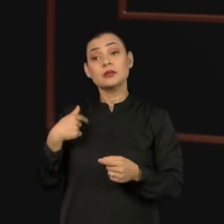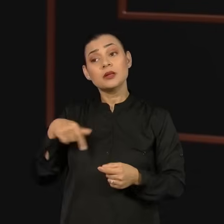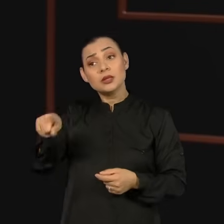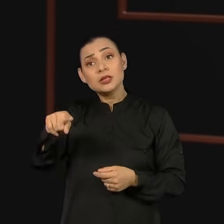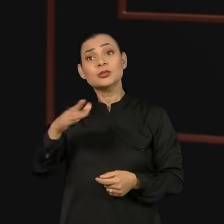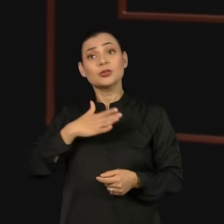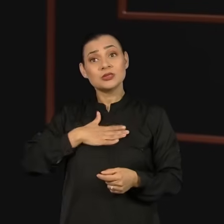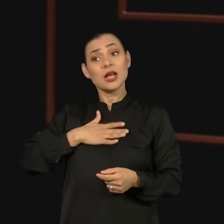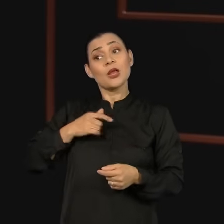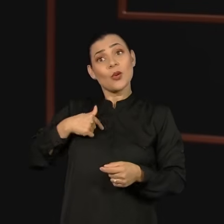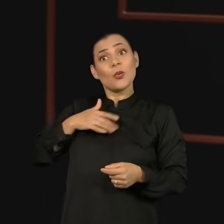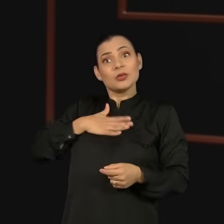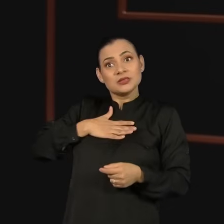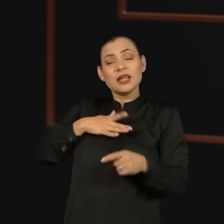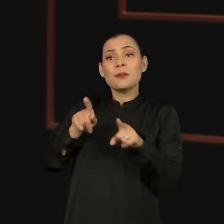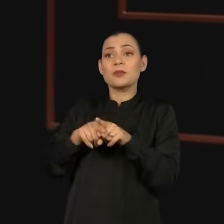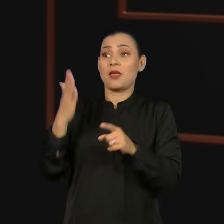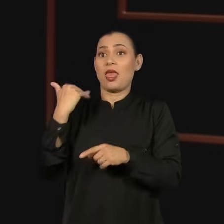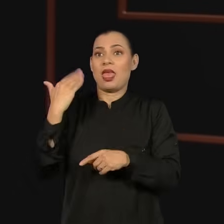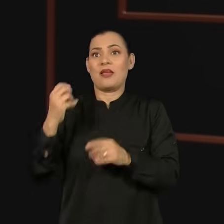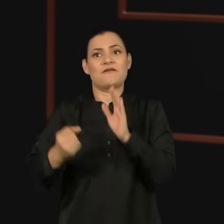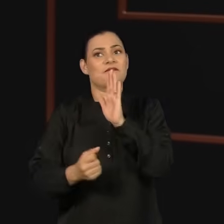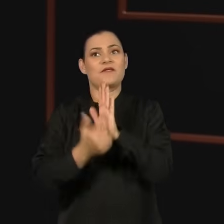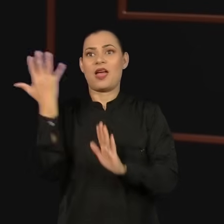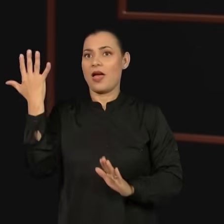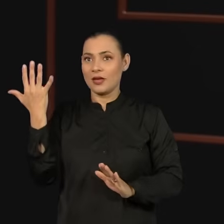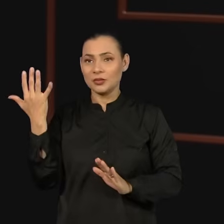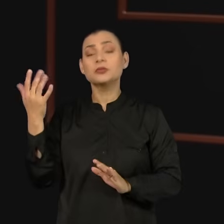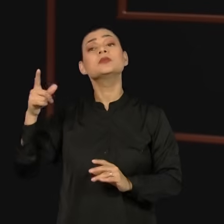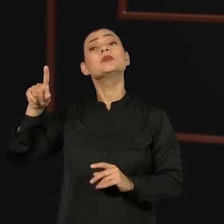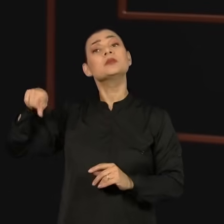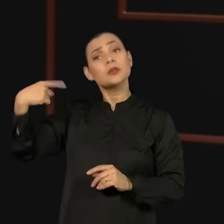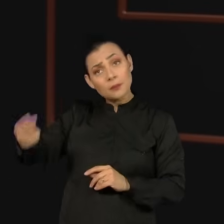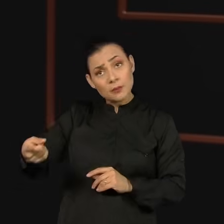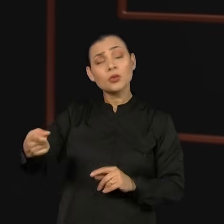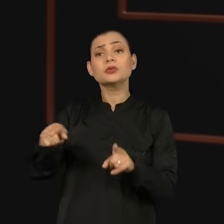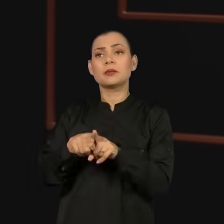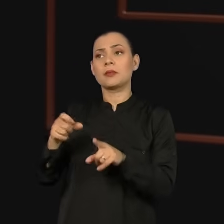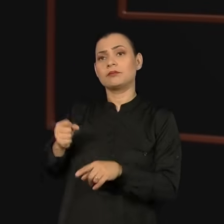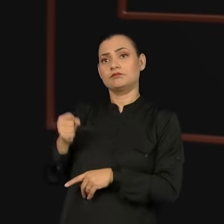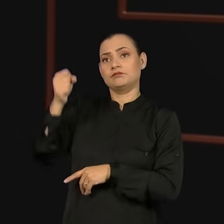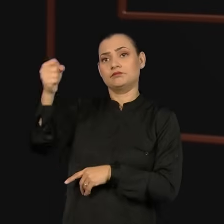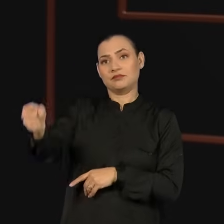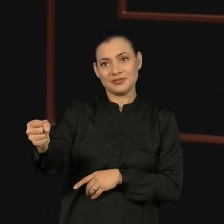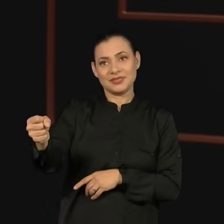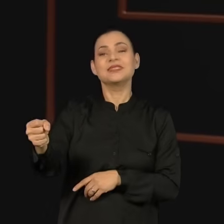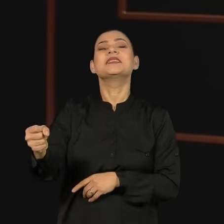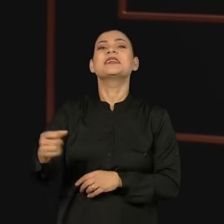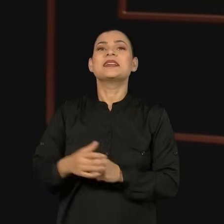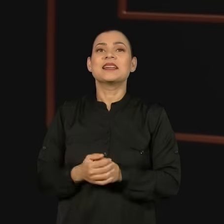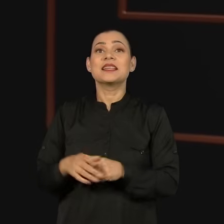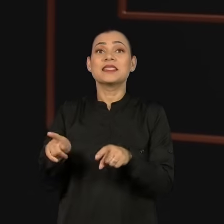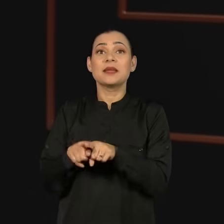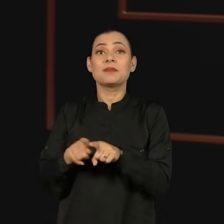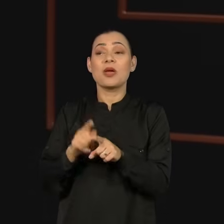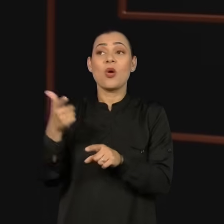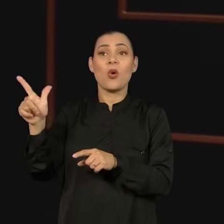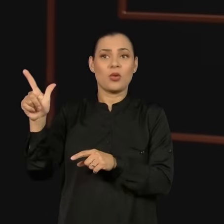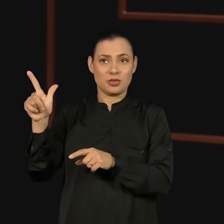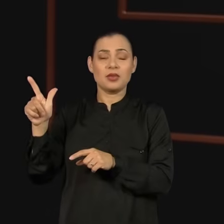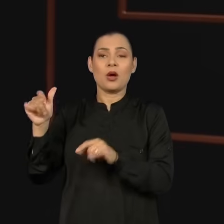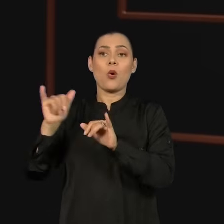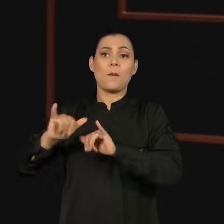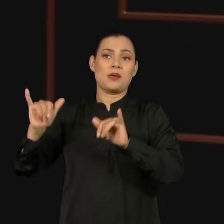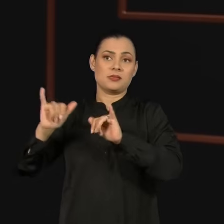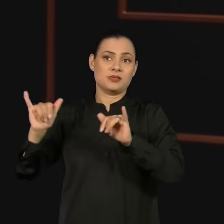então acabei fazendo vários. E depois também eu fui emprestado por uma produtora de